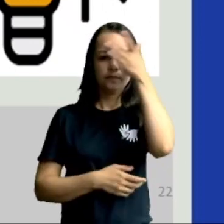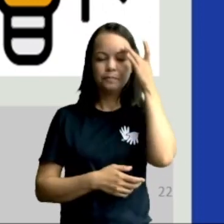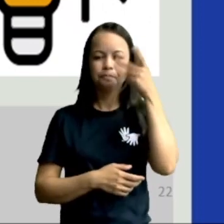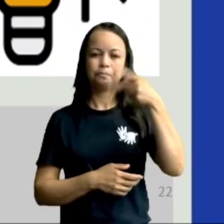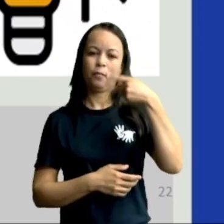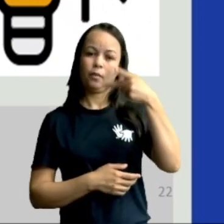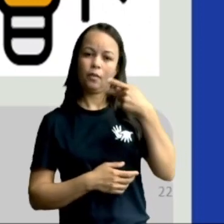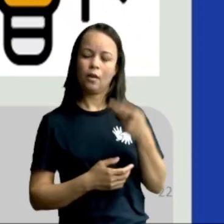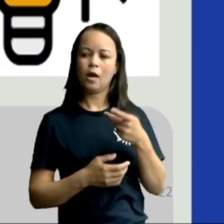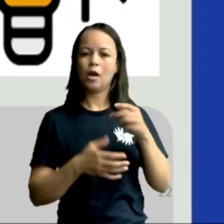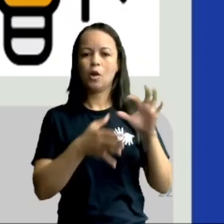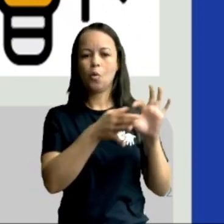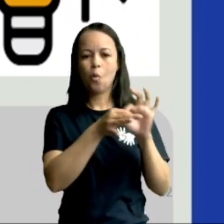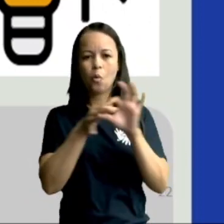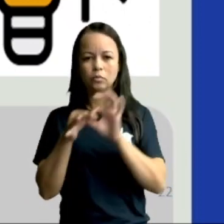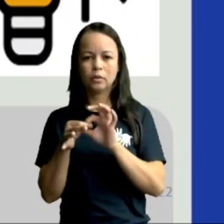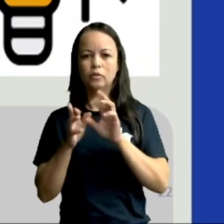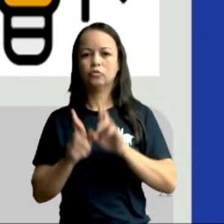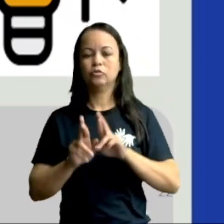em contextos